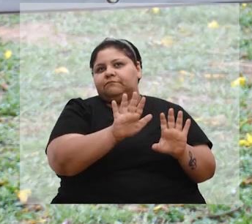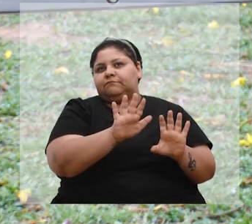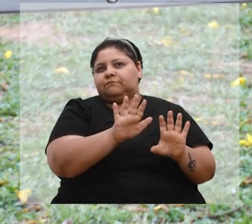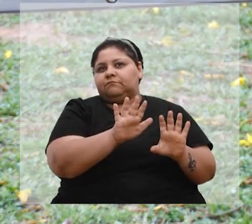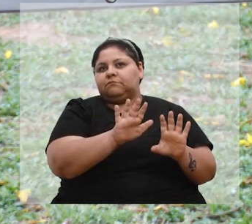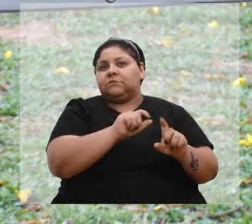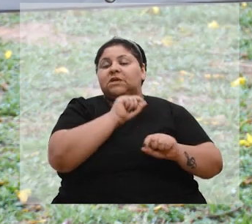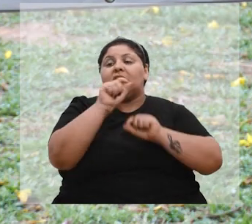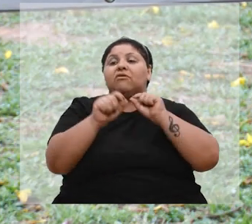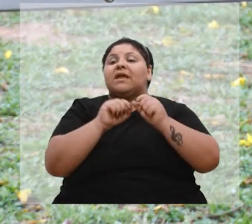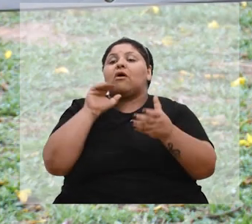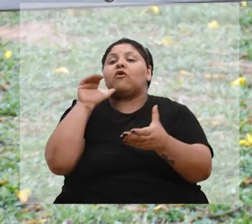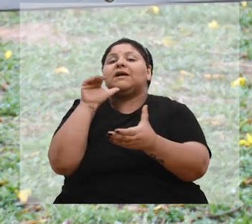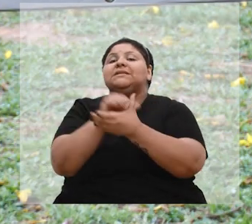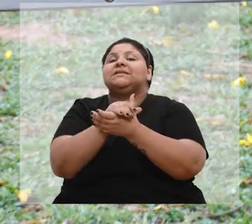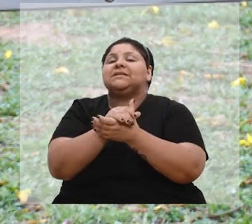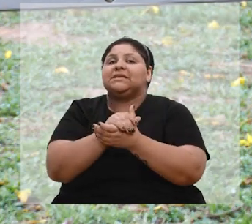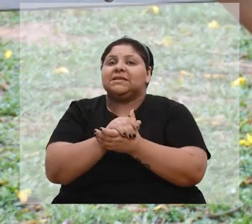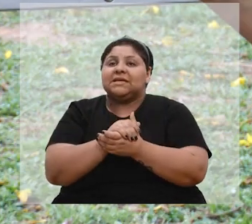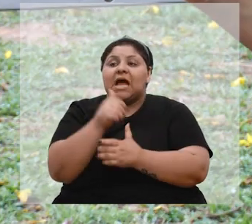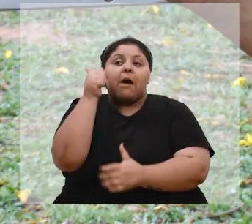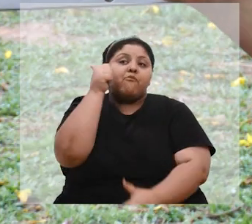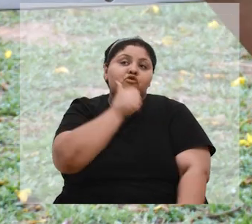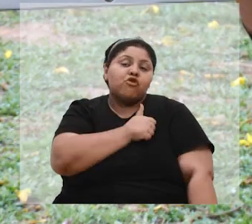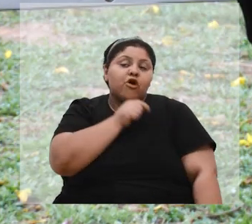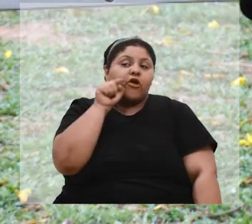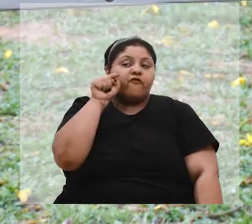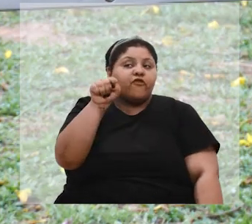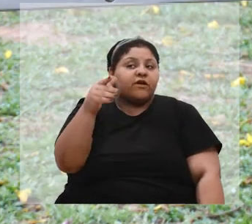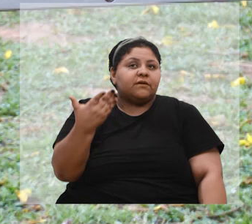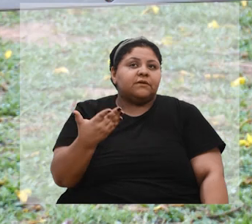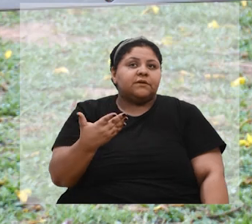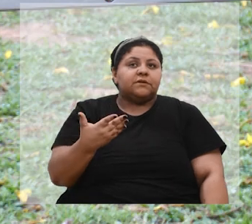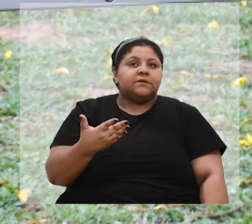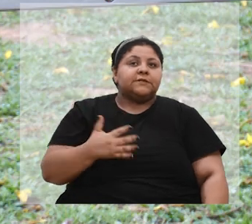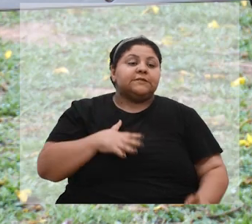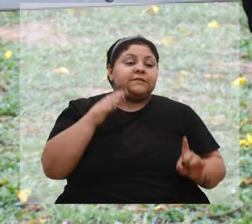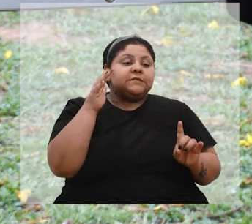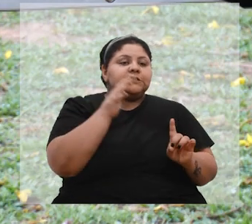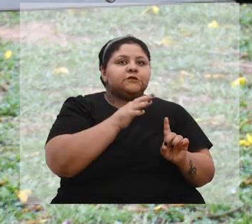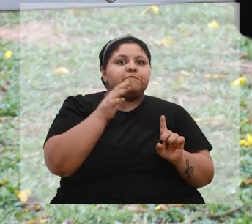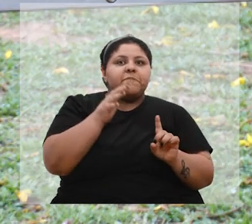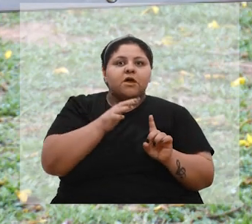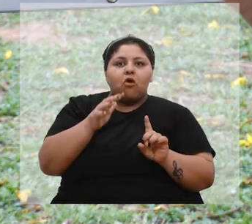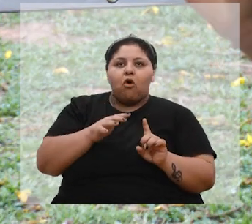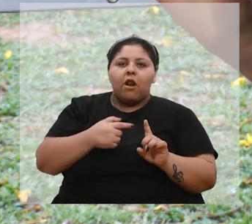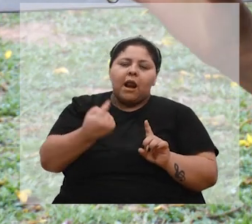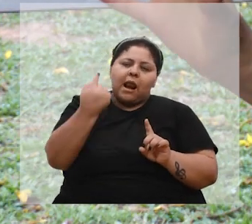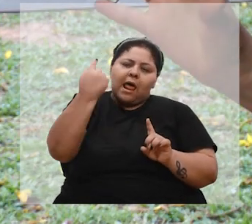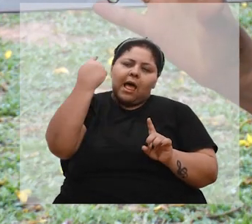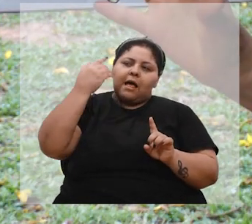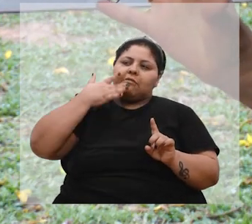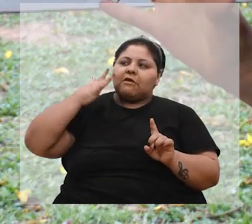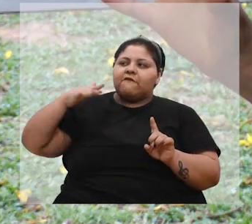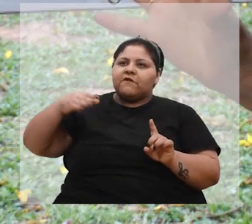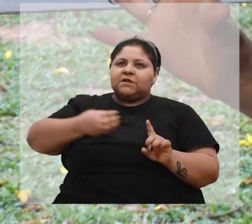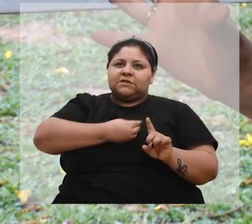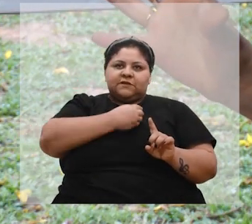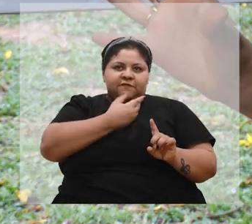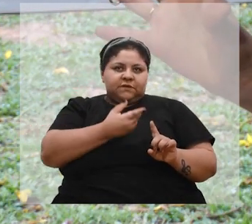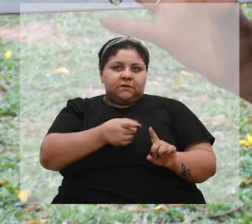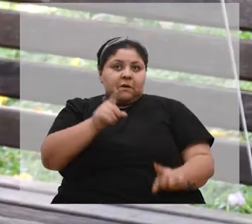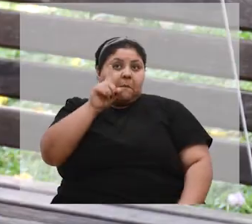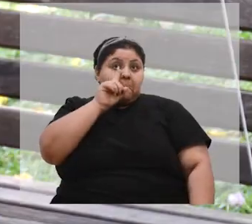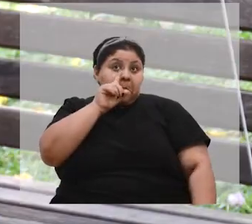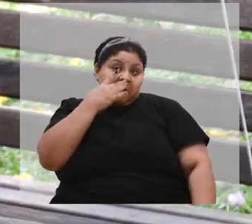tipo, quem é o casal, quem é a mulher que você se inspirou na tua infância, na tua